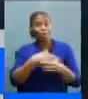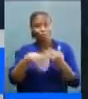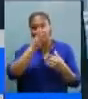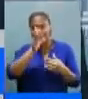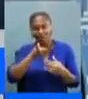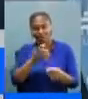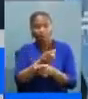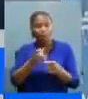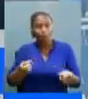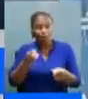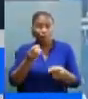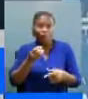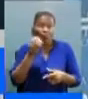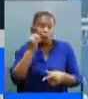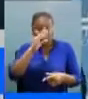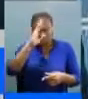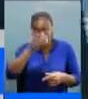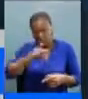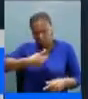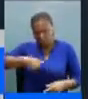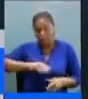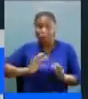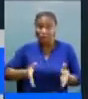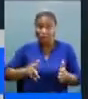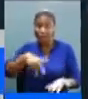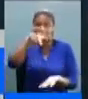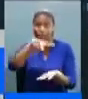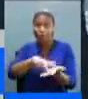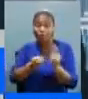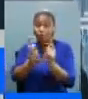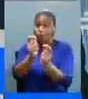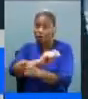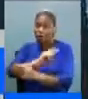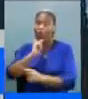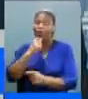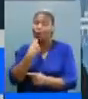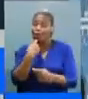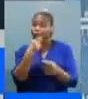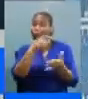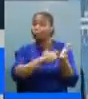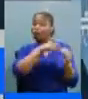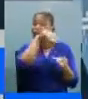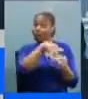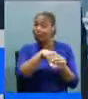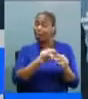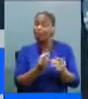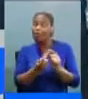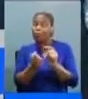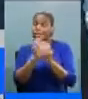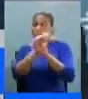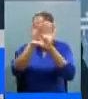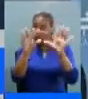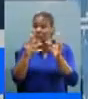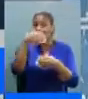implementada. Porque, como sabe, nós precisaremos de aprovar a alteração ao Código Eleitoral para poder viabilizar essas